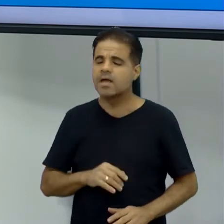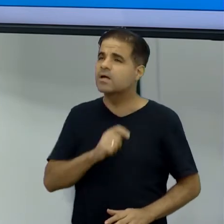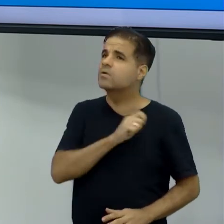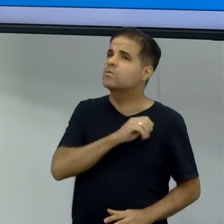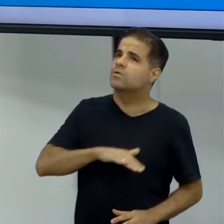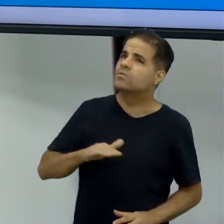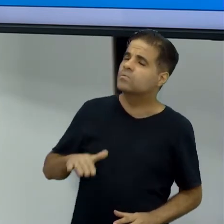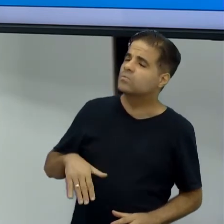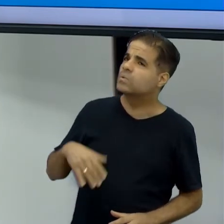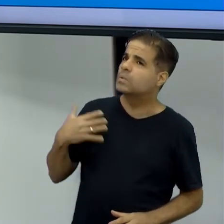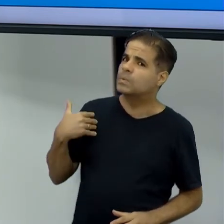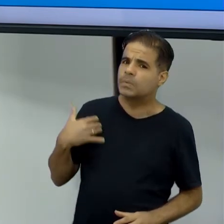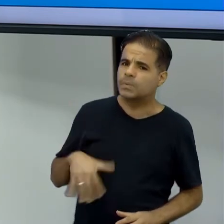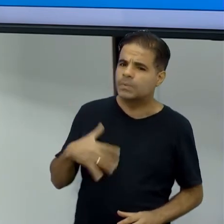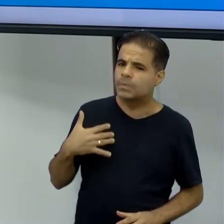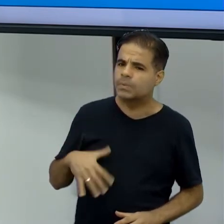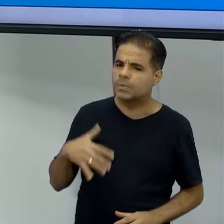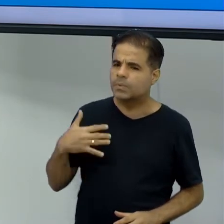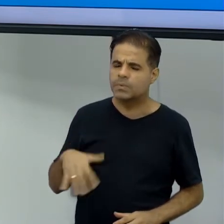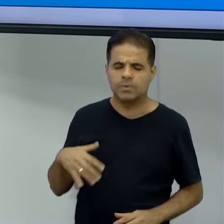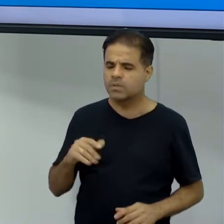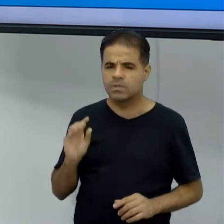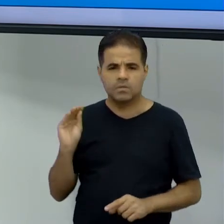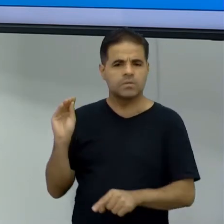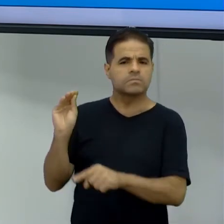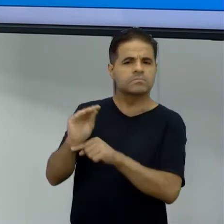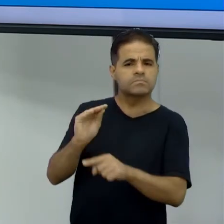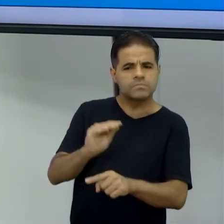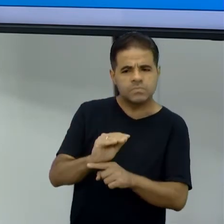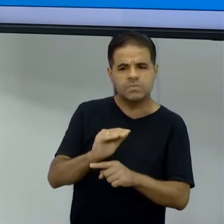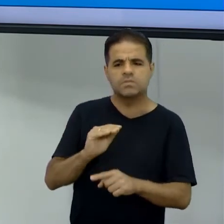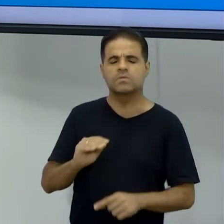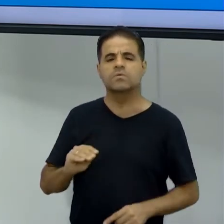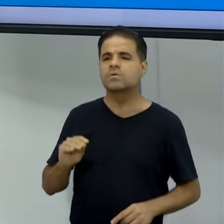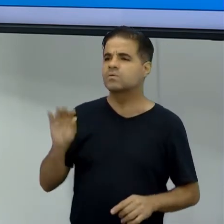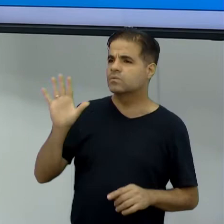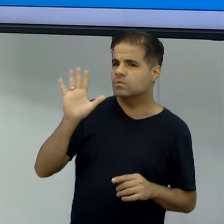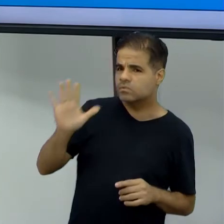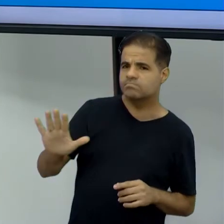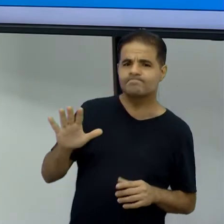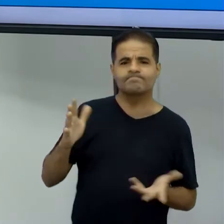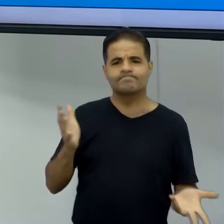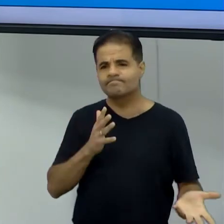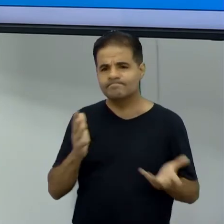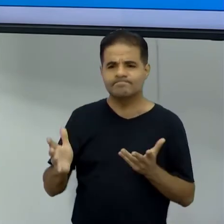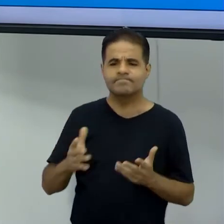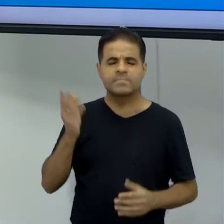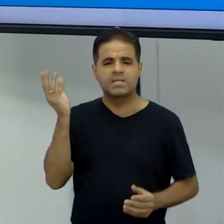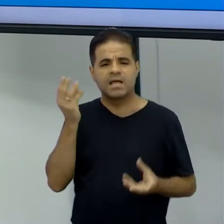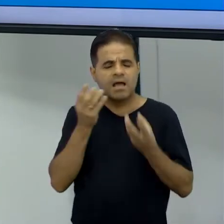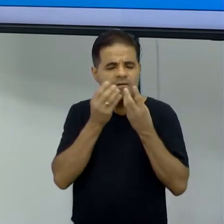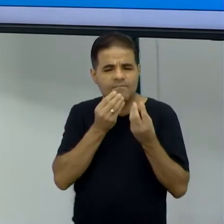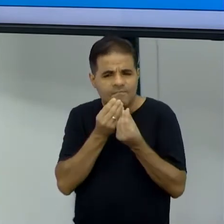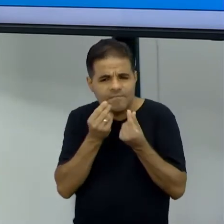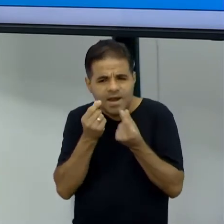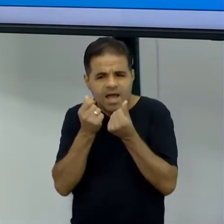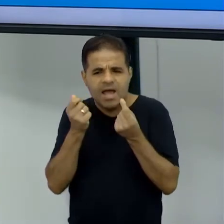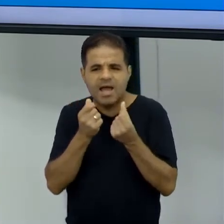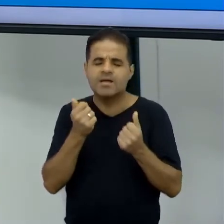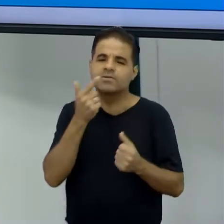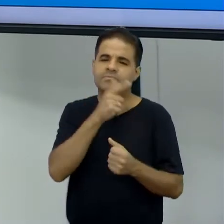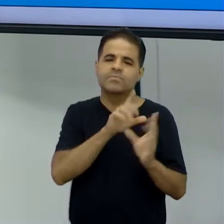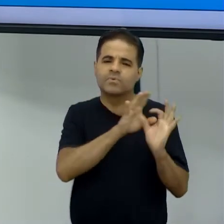aluno sempre ser o... Ai, vou ter que ser desse jeito porque ele é frágil. Então foi uma